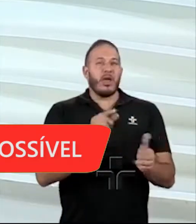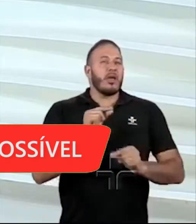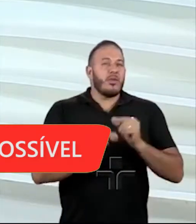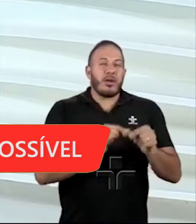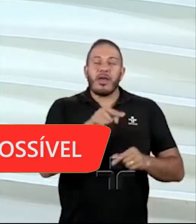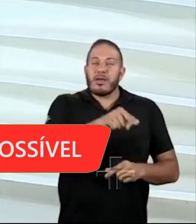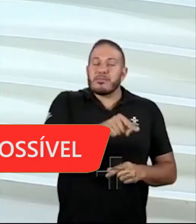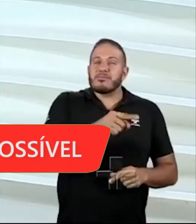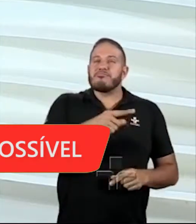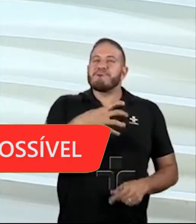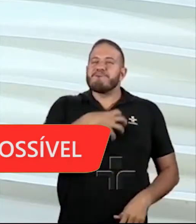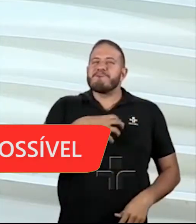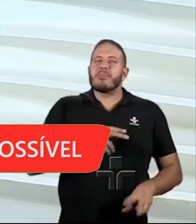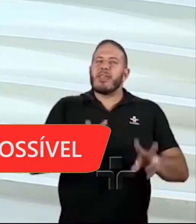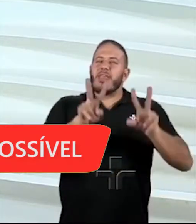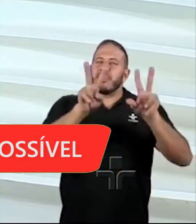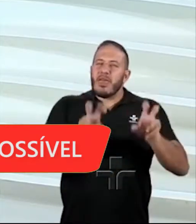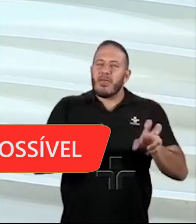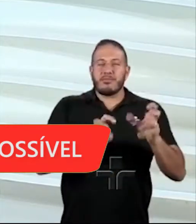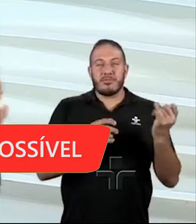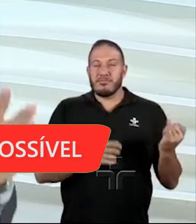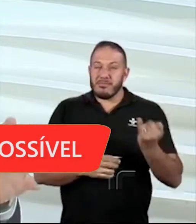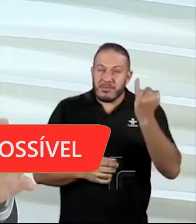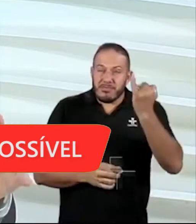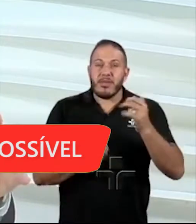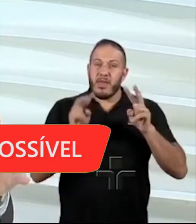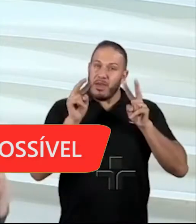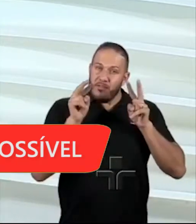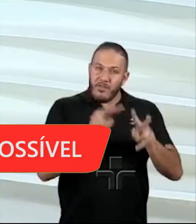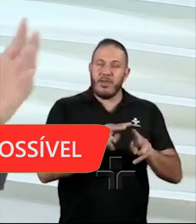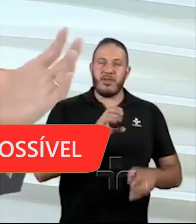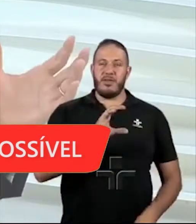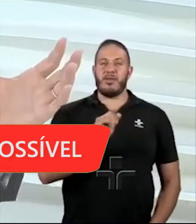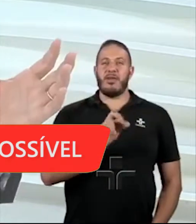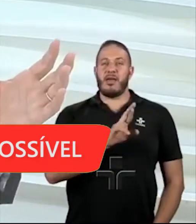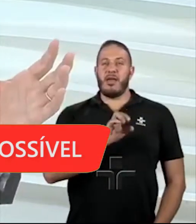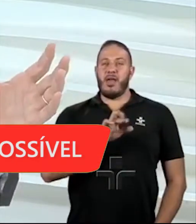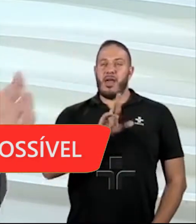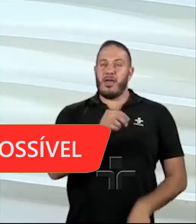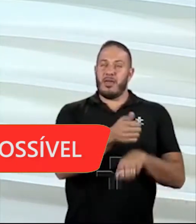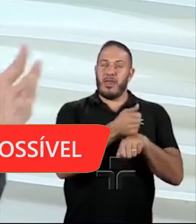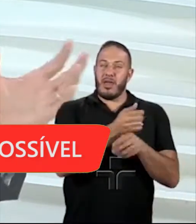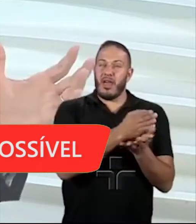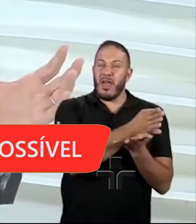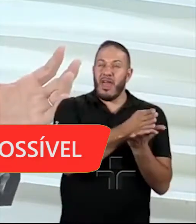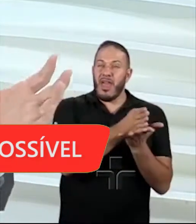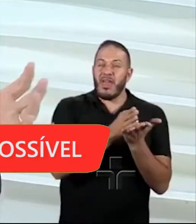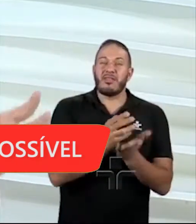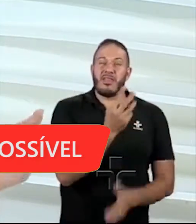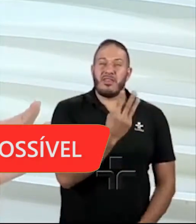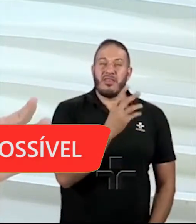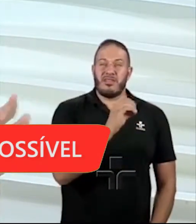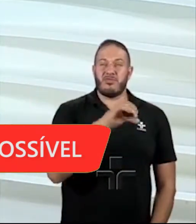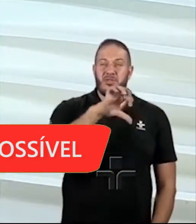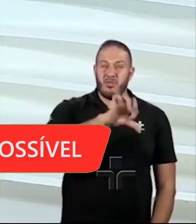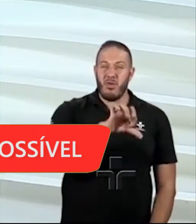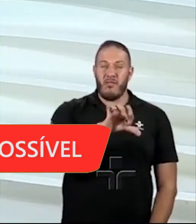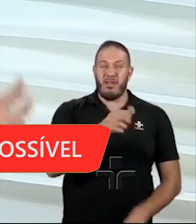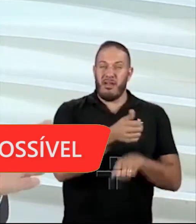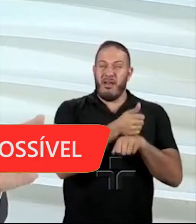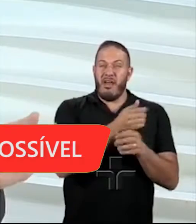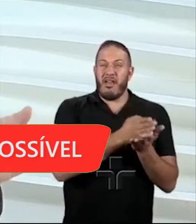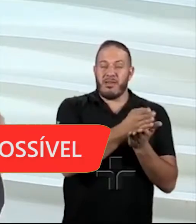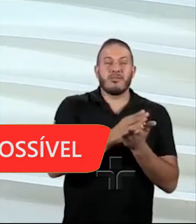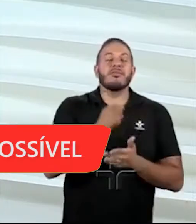setor público quanto para o privado, mas que não vê a menor possibilidade de reduzir a carga tributária. Para ele, o país tem